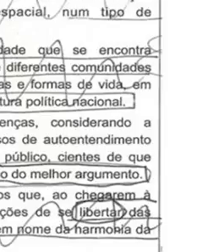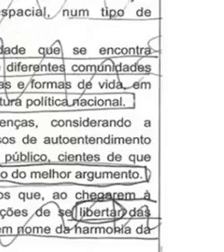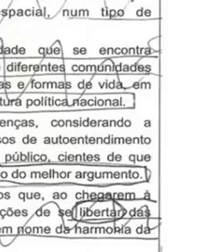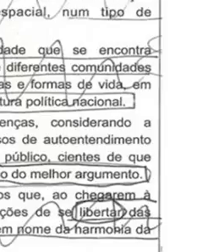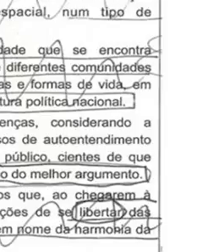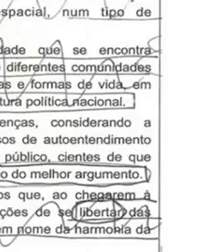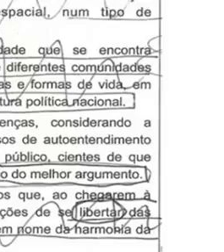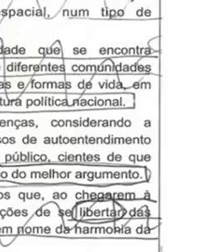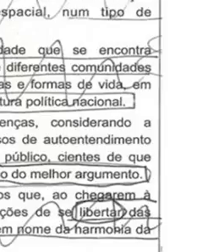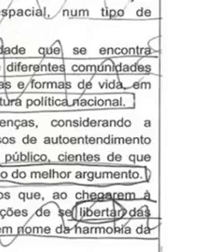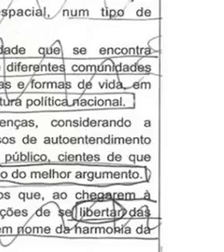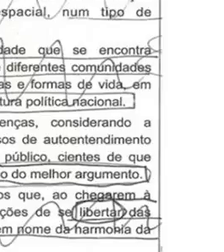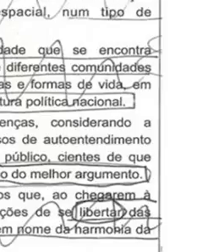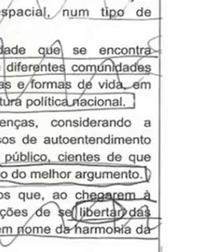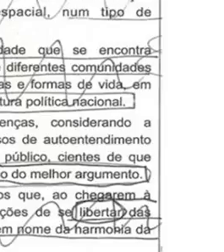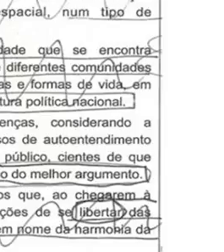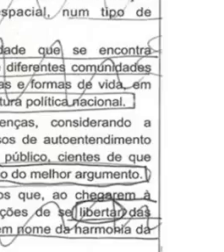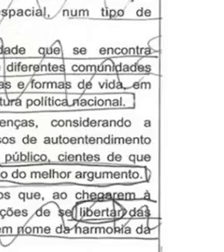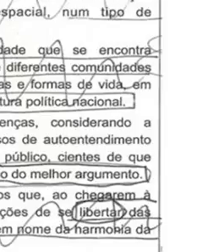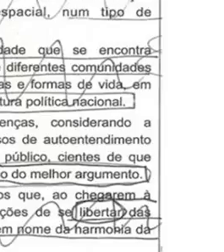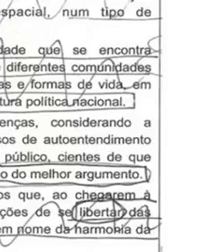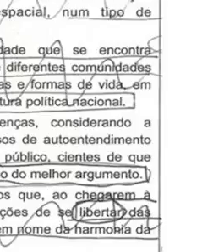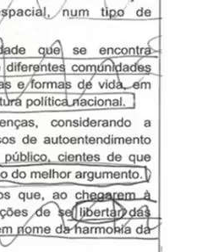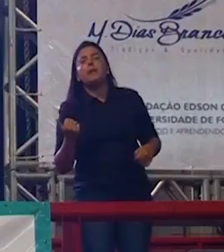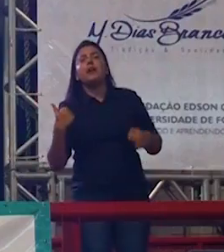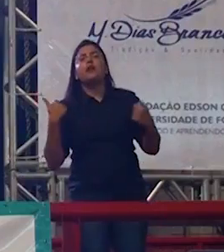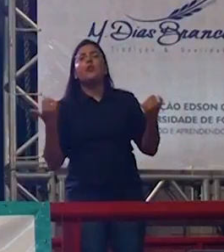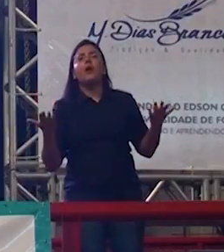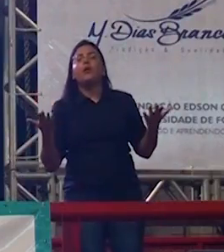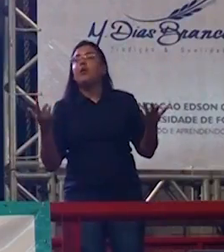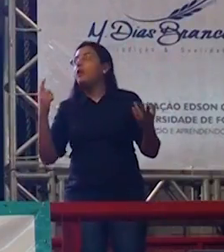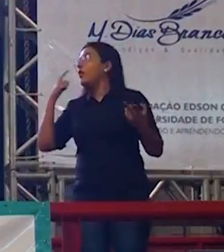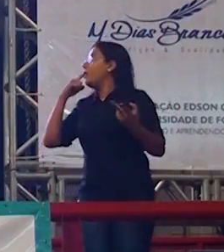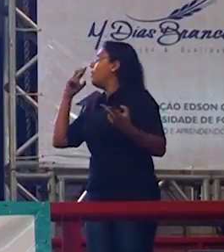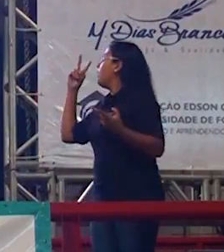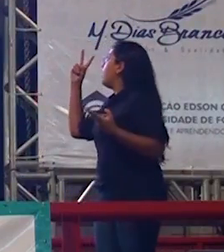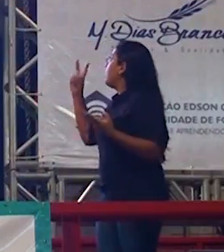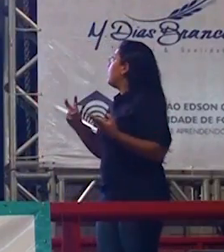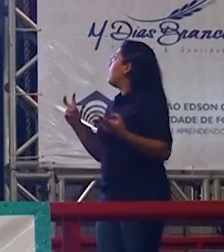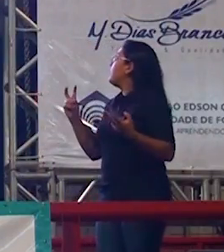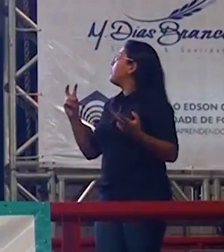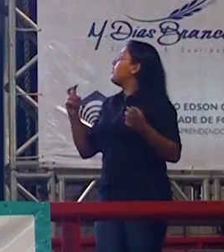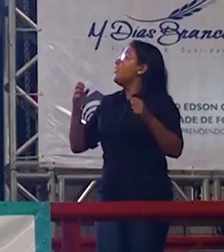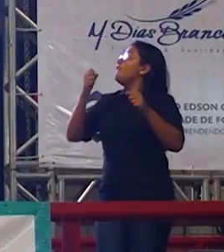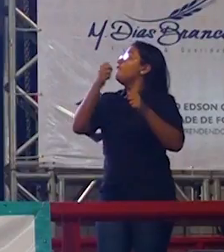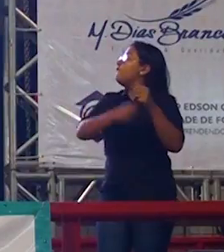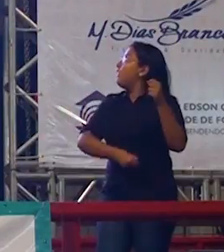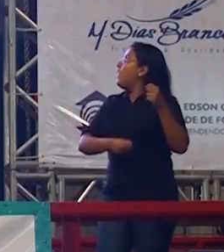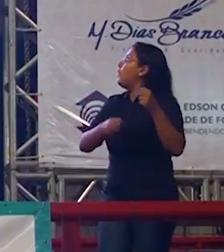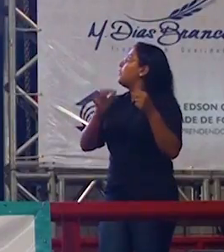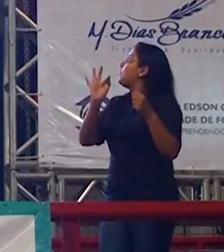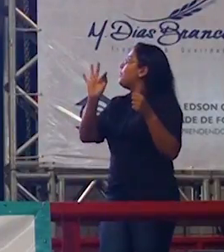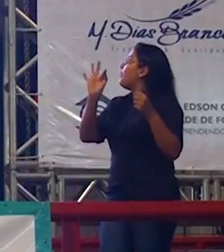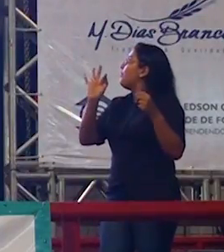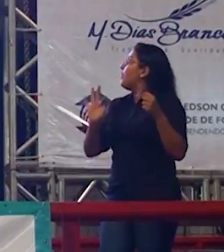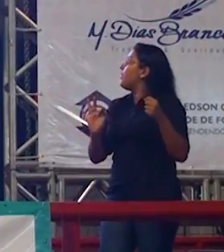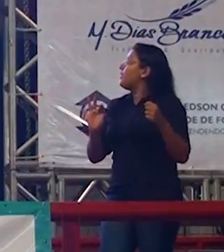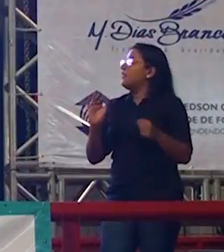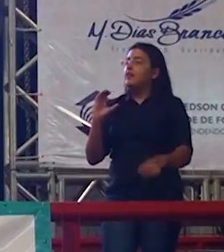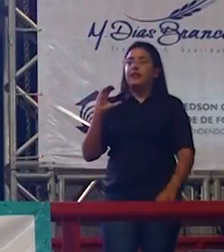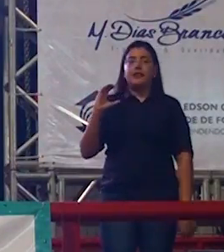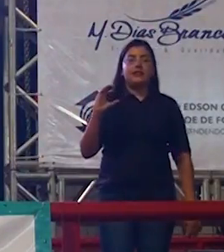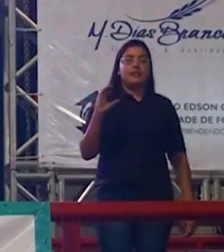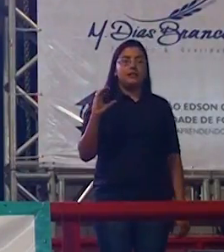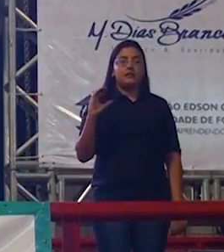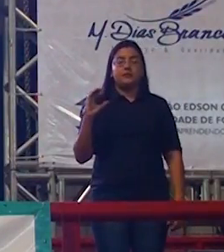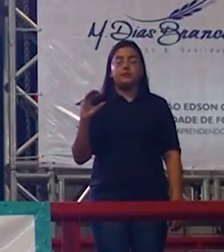2 itens. Dá para saber quais foram os 2 itens que eu fiquei em dúvida, ó. O item A eu botei falso, o item B eu botei falso, o